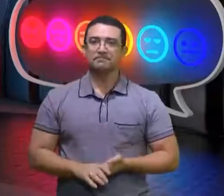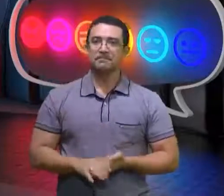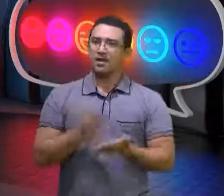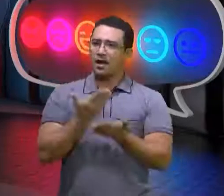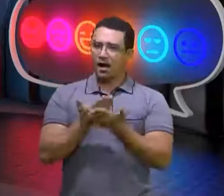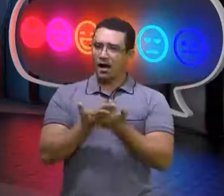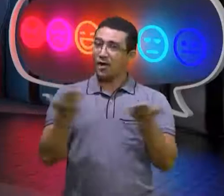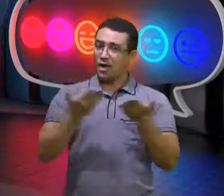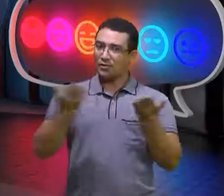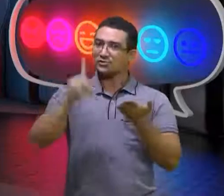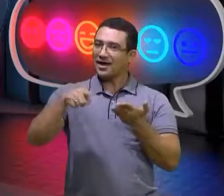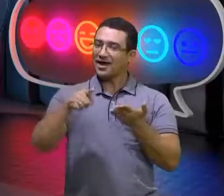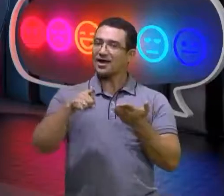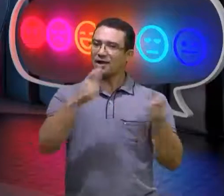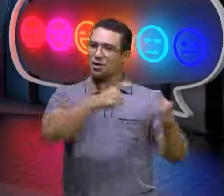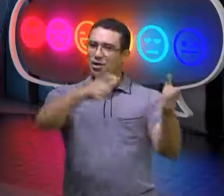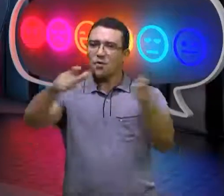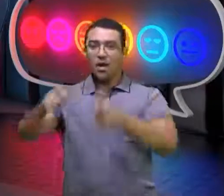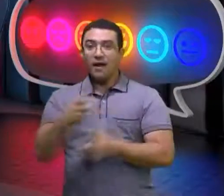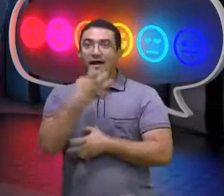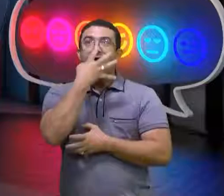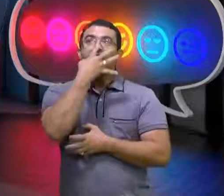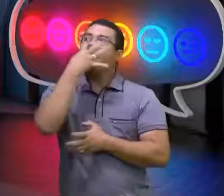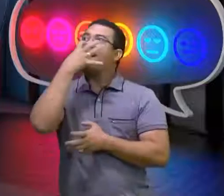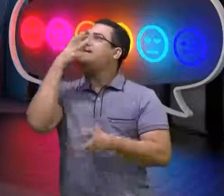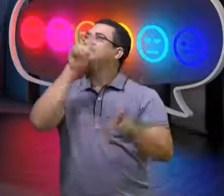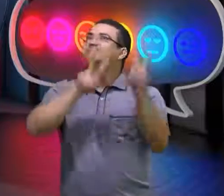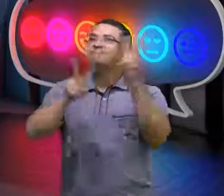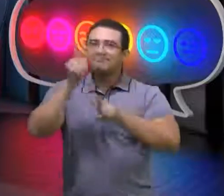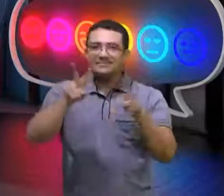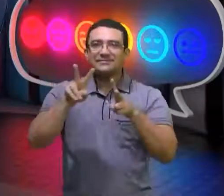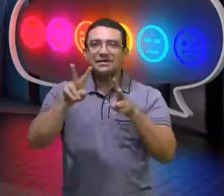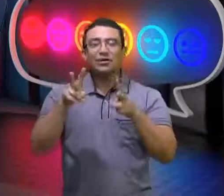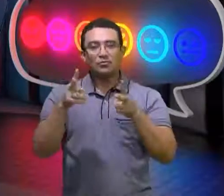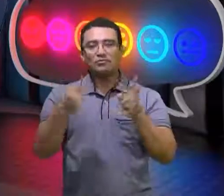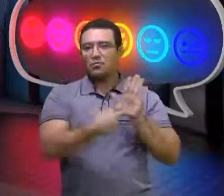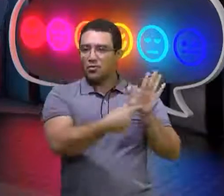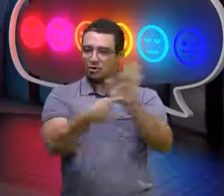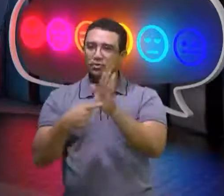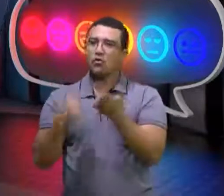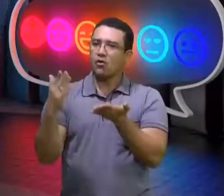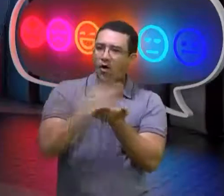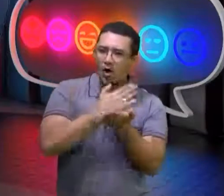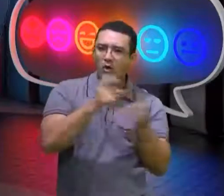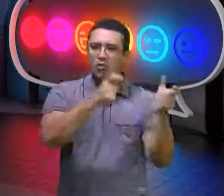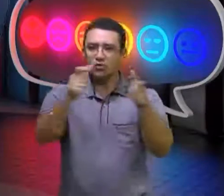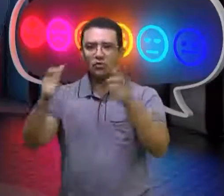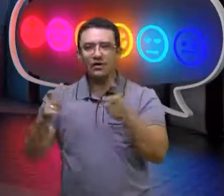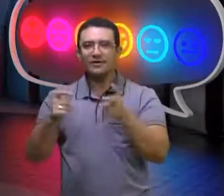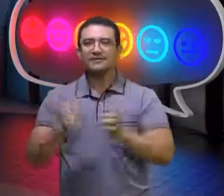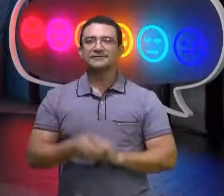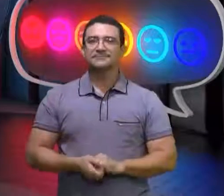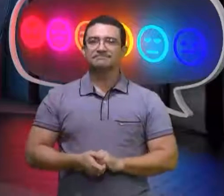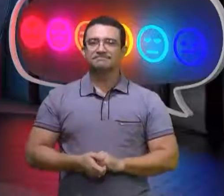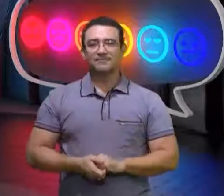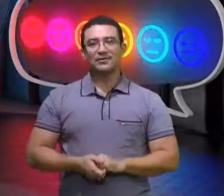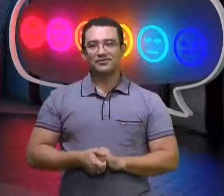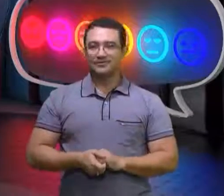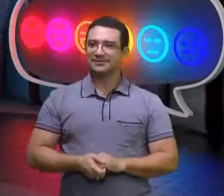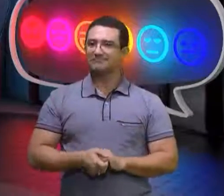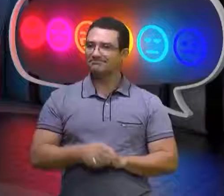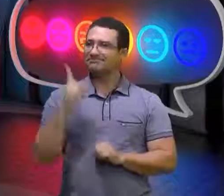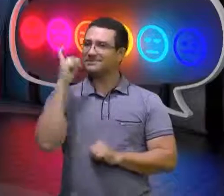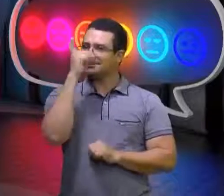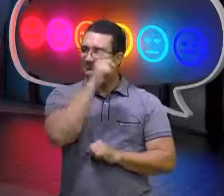o nosso tema foi lugares impressionantes, né? A gente trouxe para vocês alguns desses lugares e, gente, deu